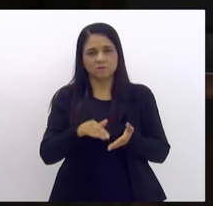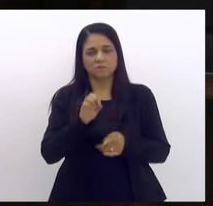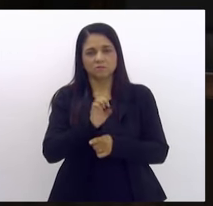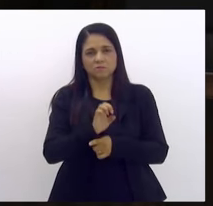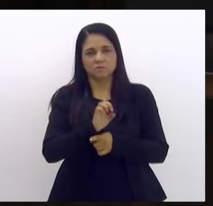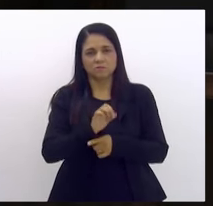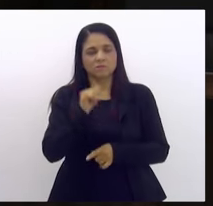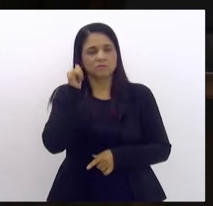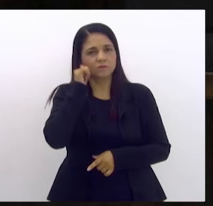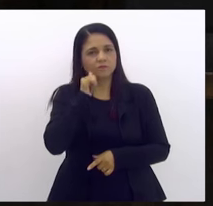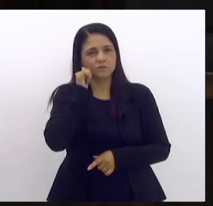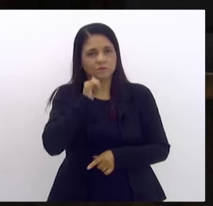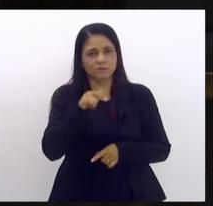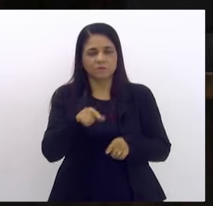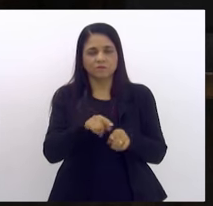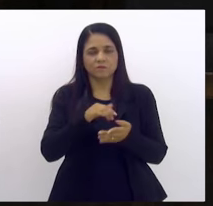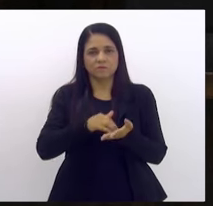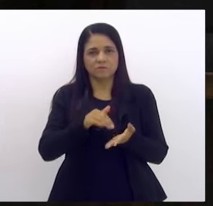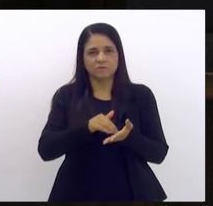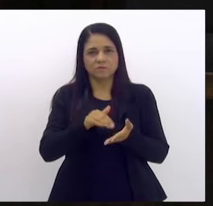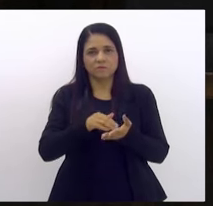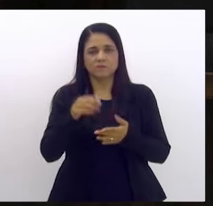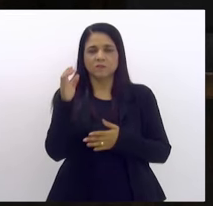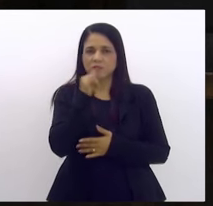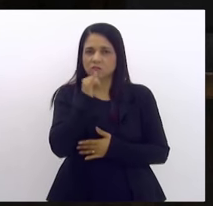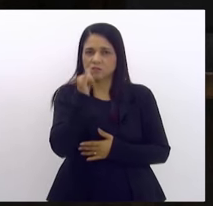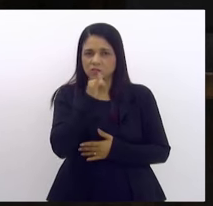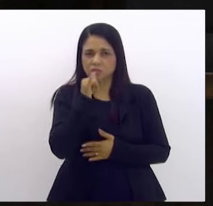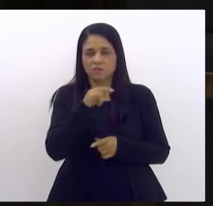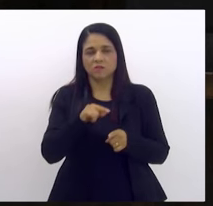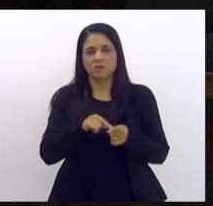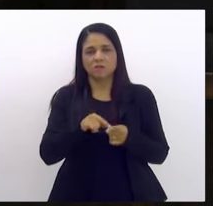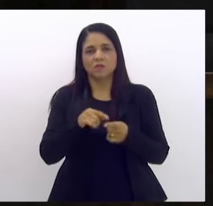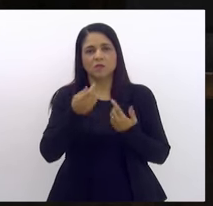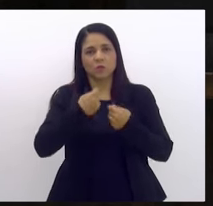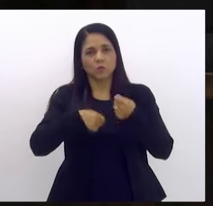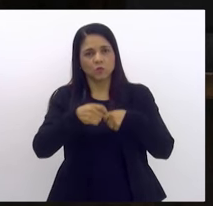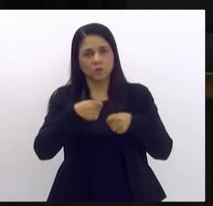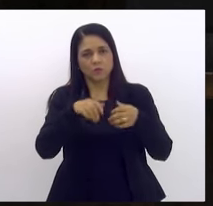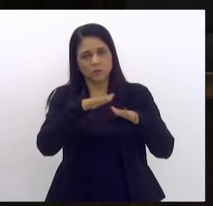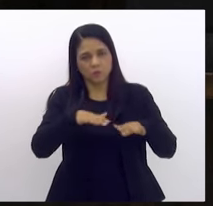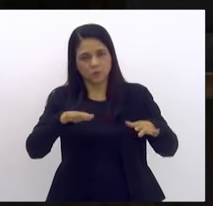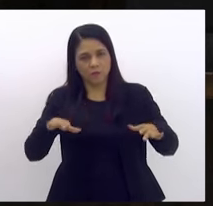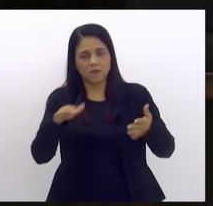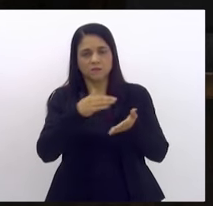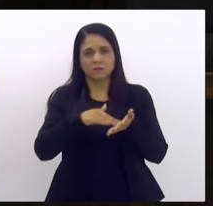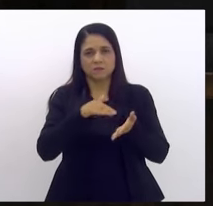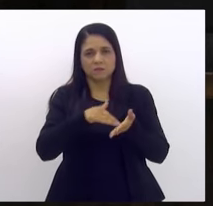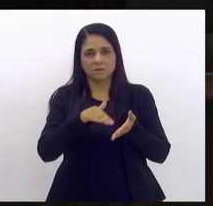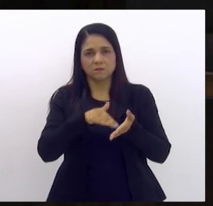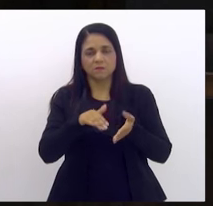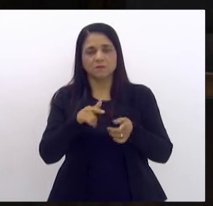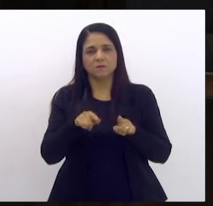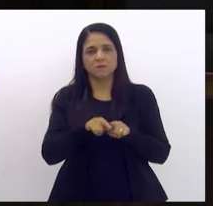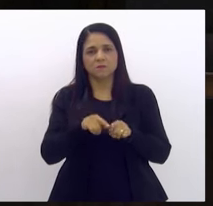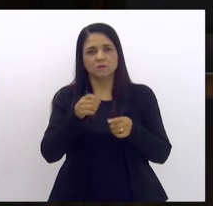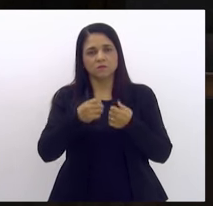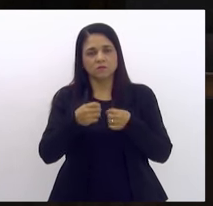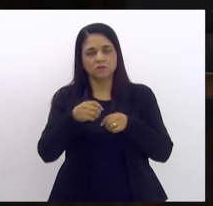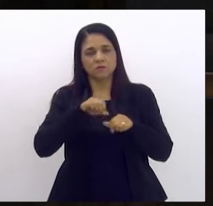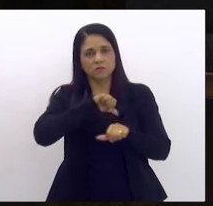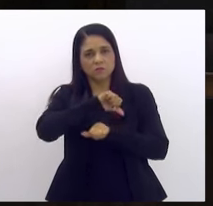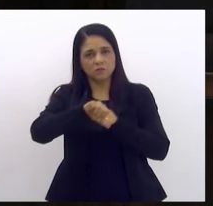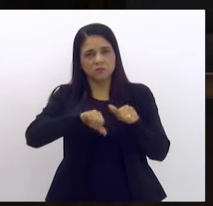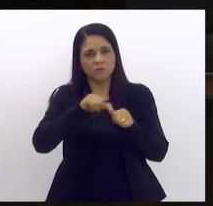Mulher. Secretaria do Estado de Energia e Economia do Mar. Secretaria do Estado de